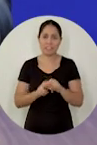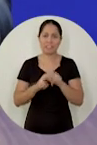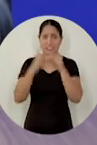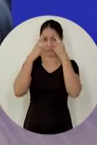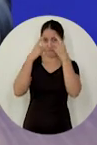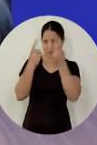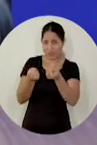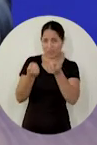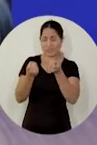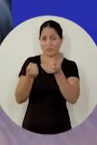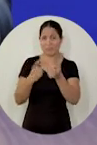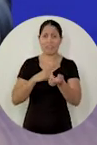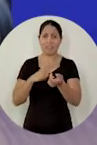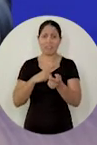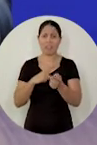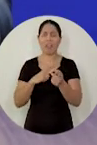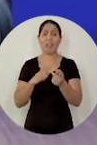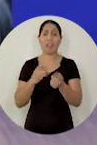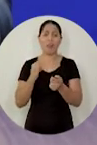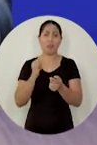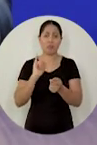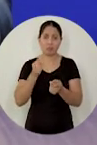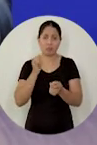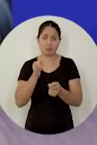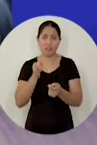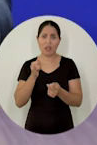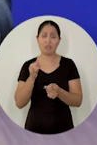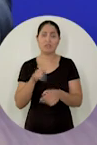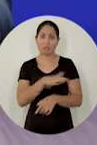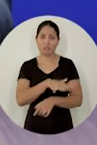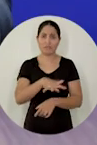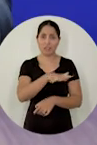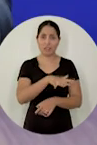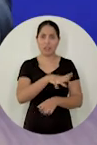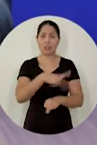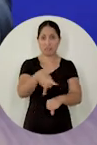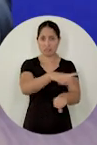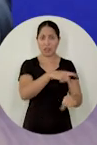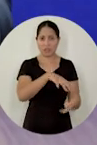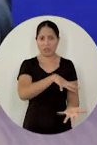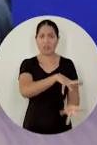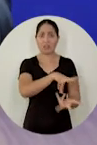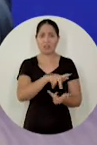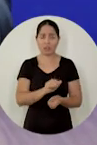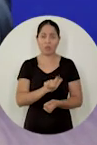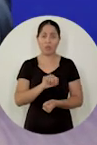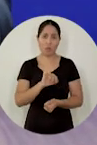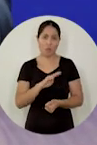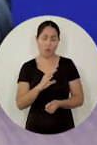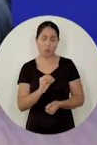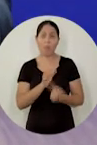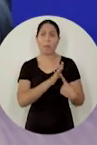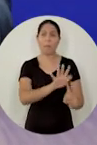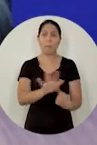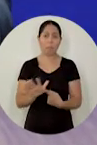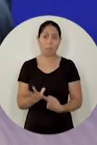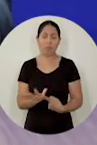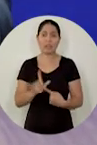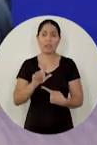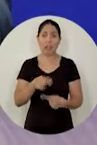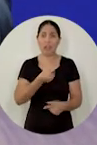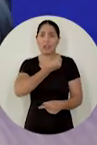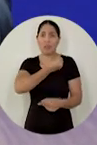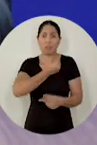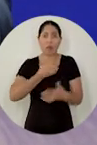da violência. O levantamento feito pela organização ambientalista internacional Global Witness revela um